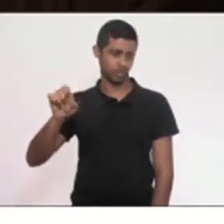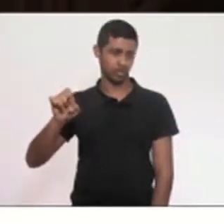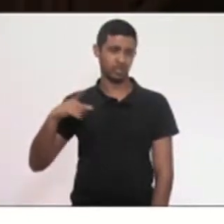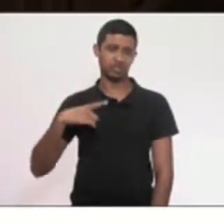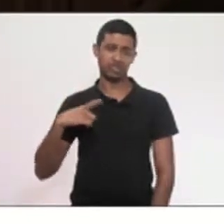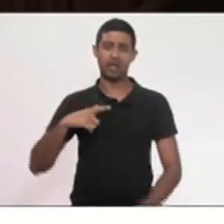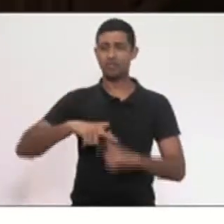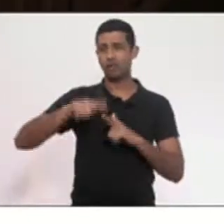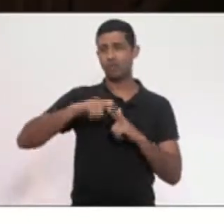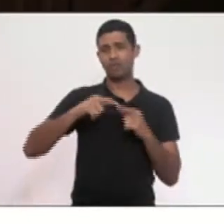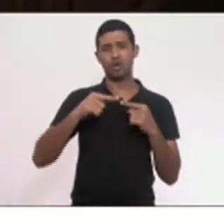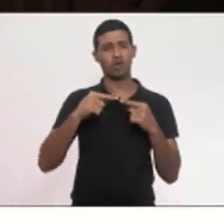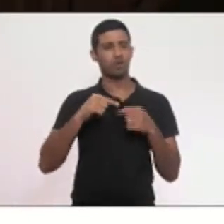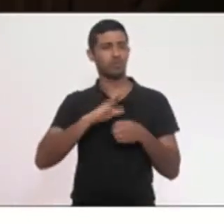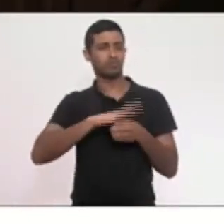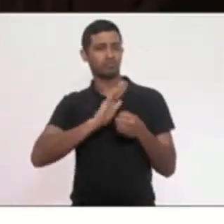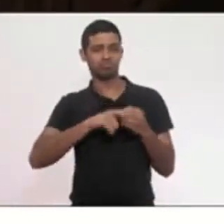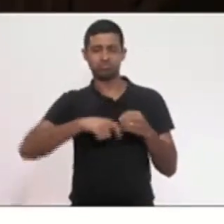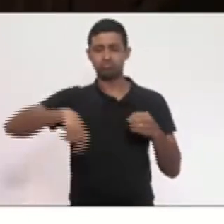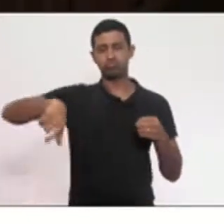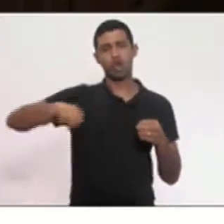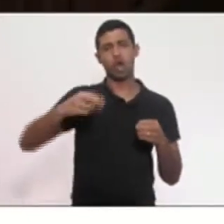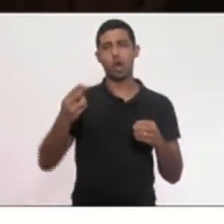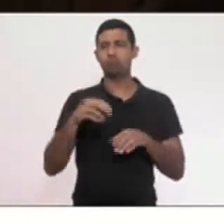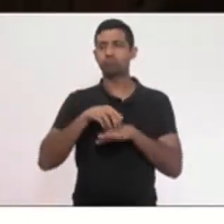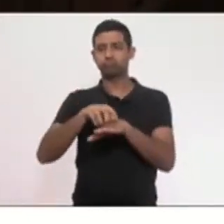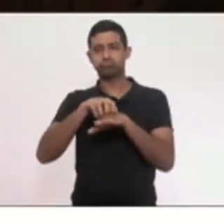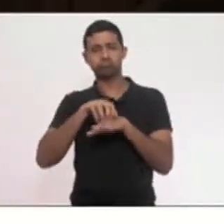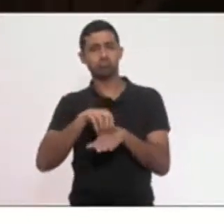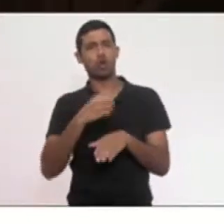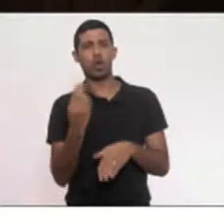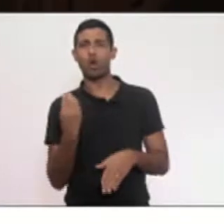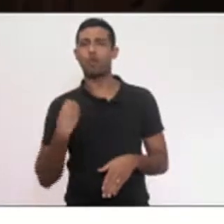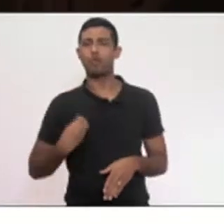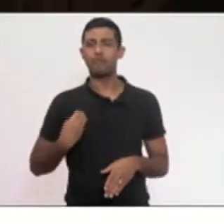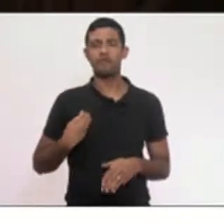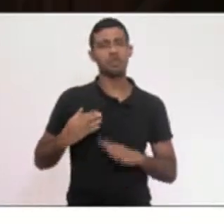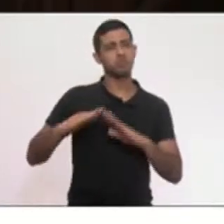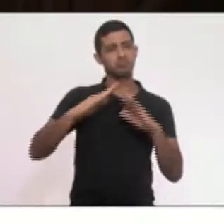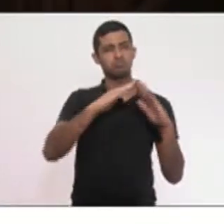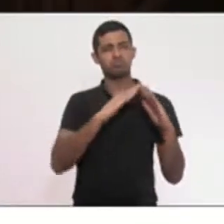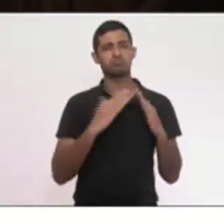no saneamento, na mobilidade, na habitação,